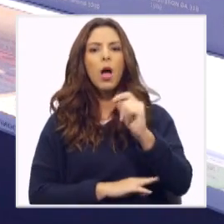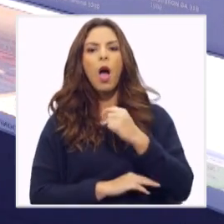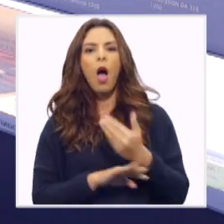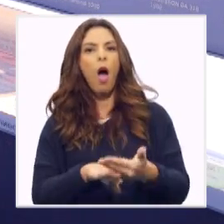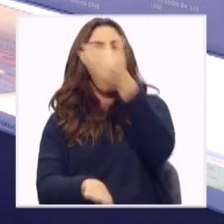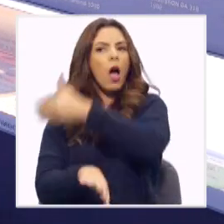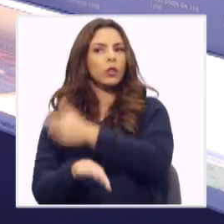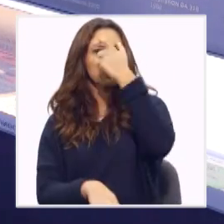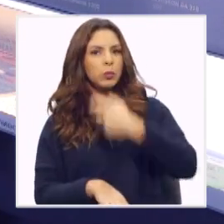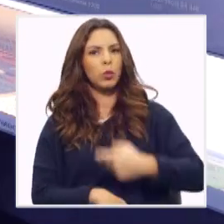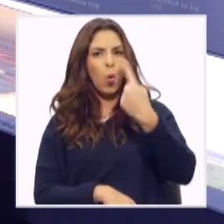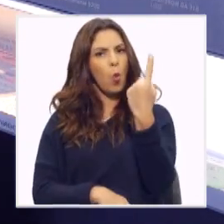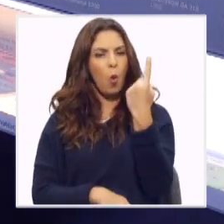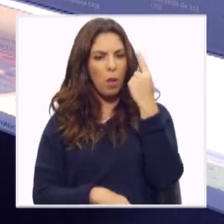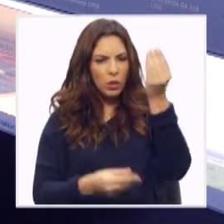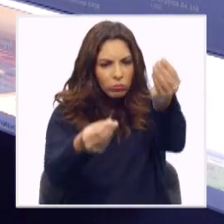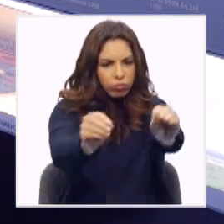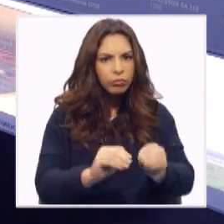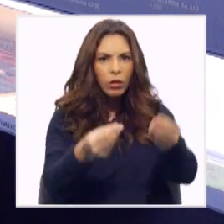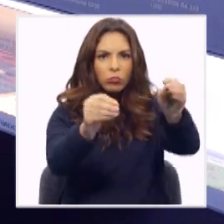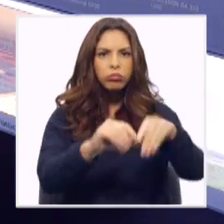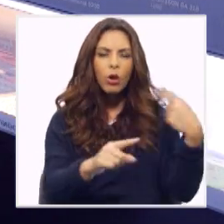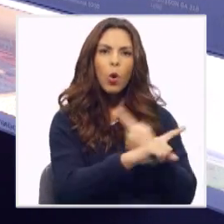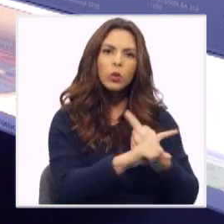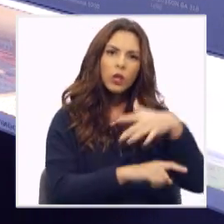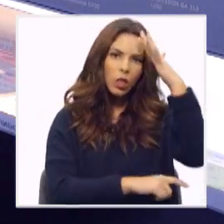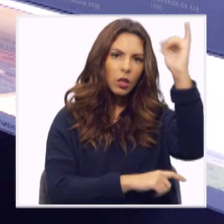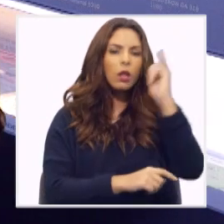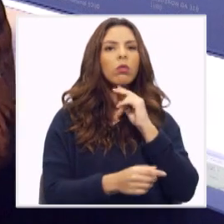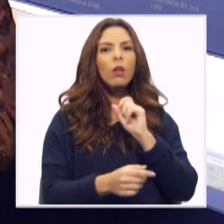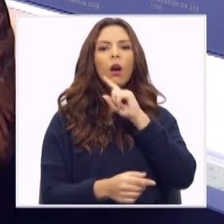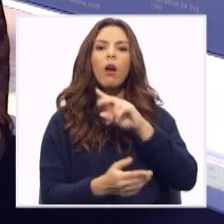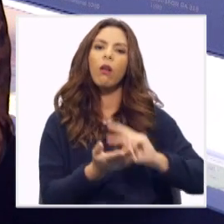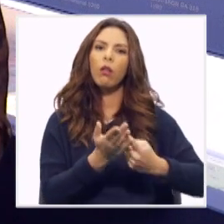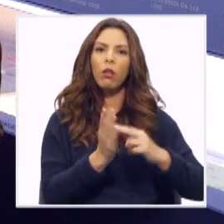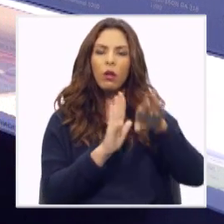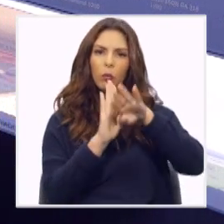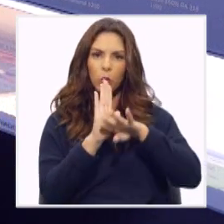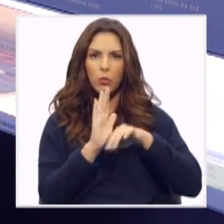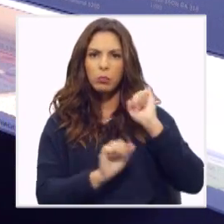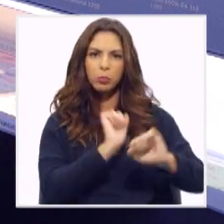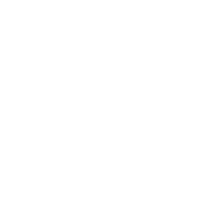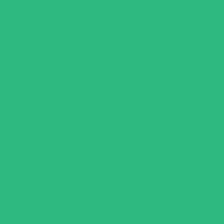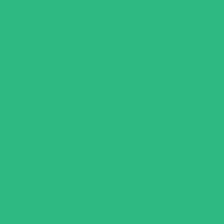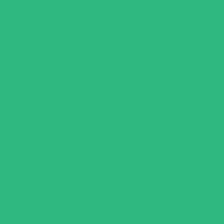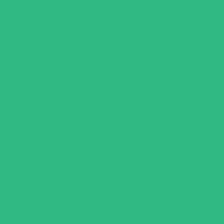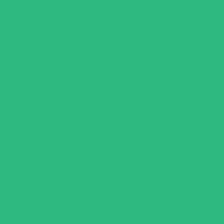pessoa com ideias. Fica desse lado para conhecer os mecanismos inteligentes de tradução criados por Vasco P.